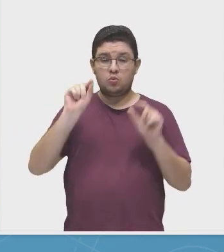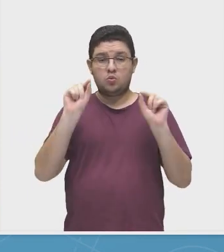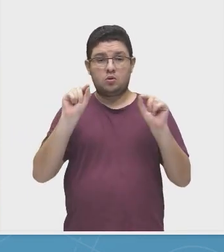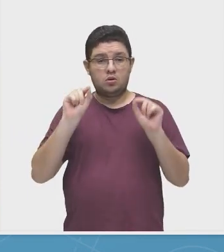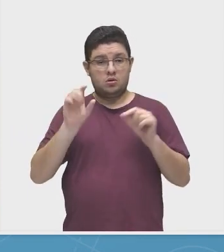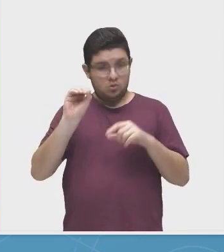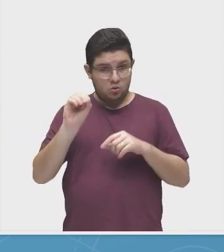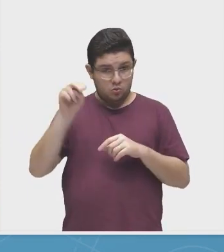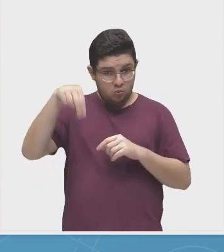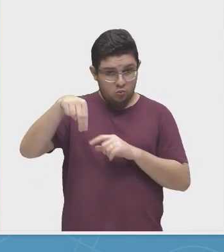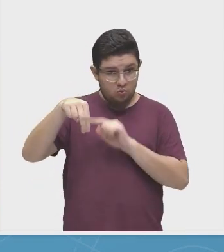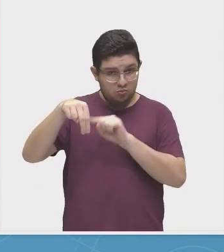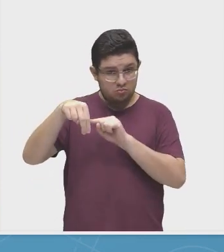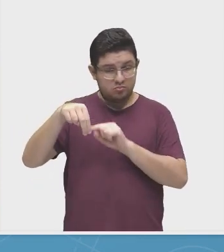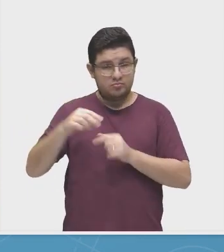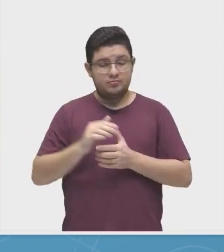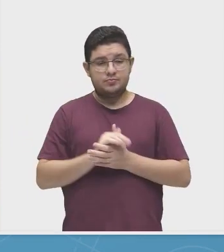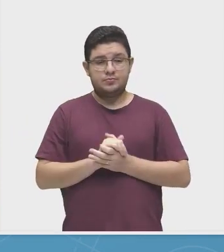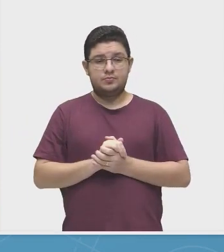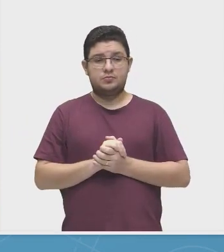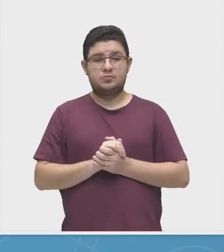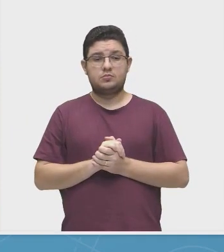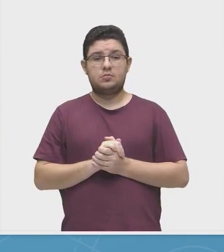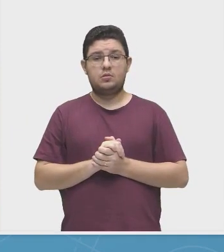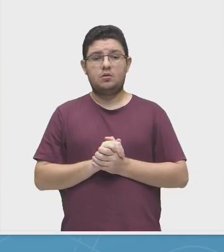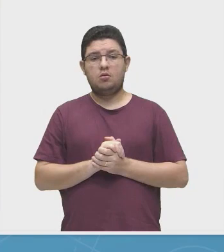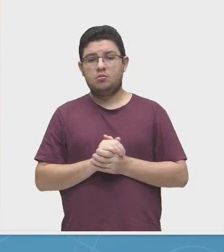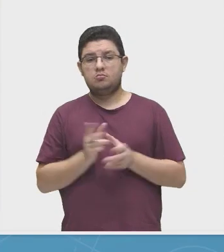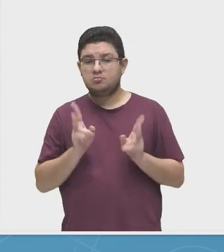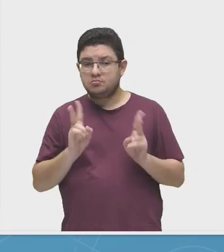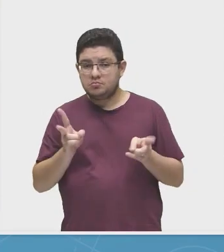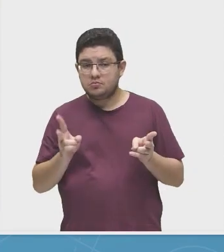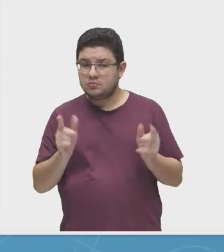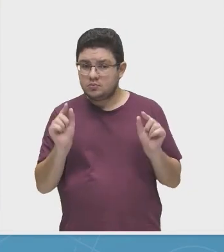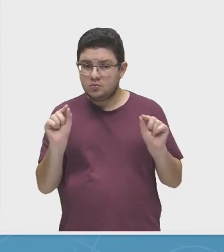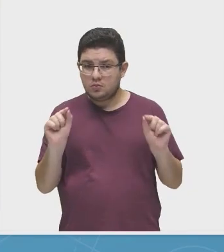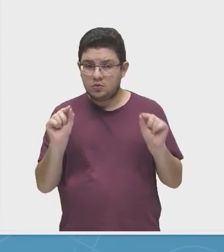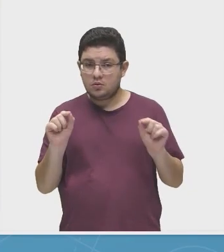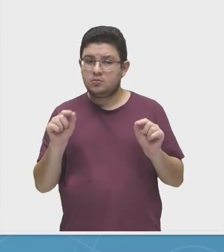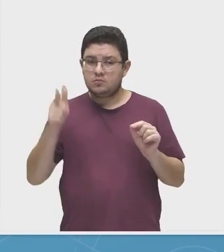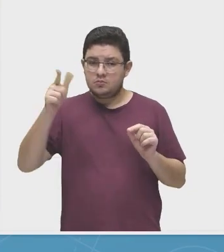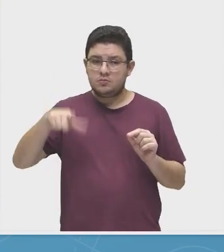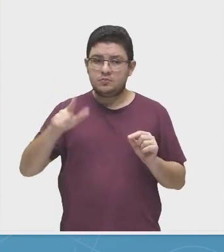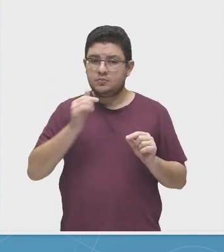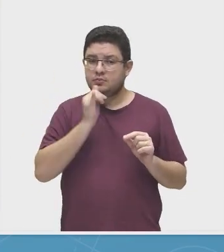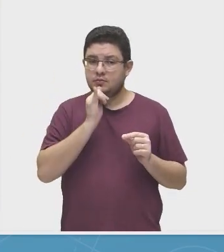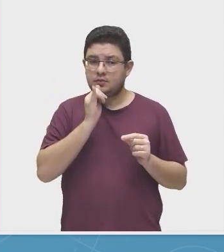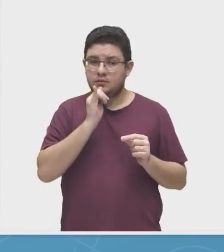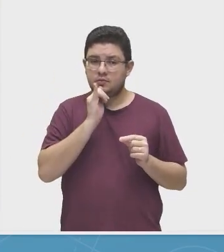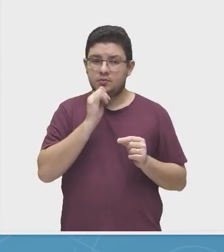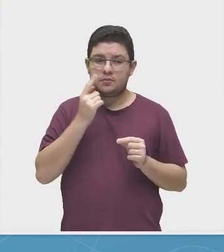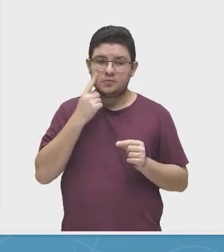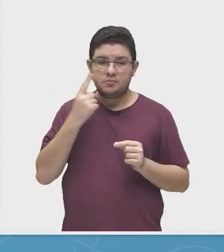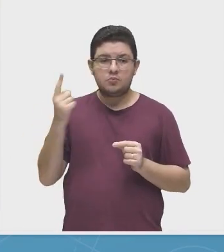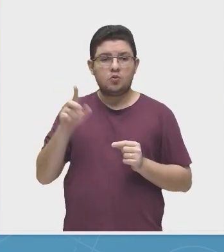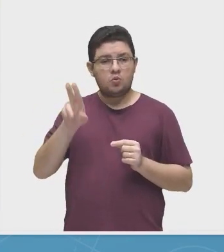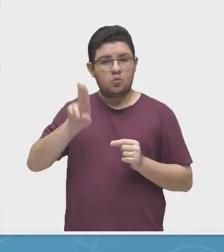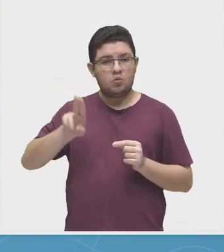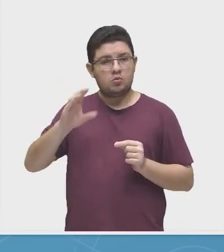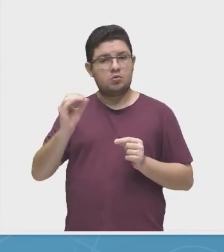da preposição on. Seguindo, então, né, nós vamos ver alguns exemplos também aí de